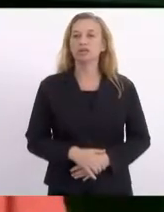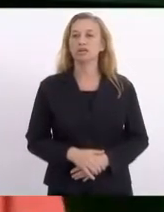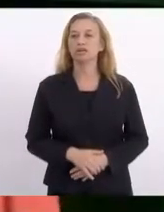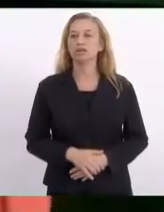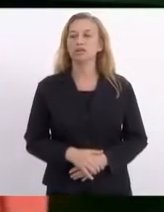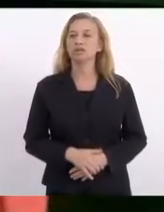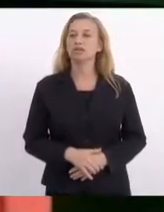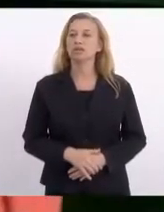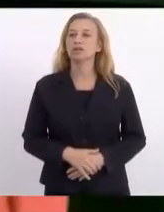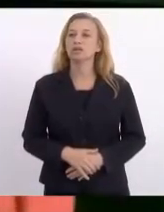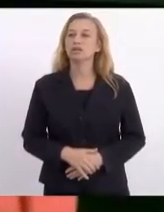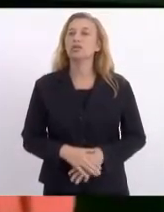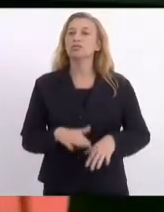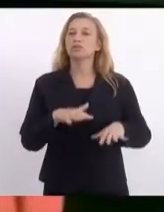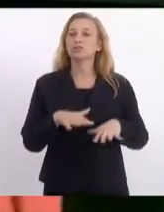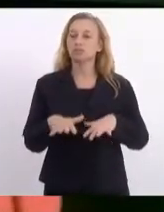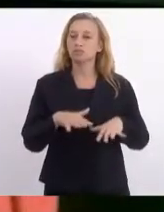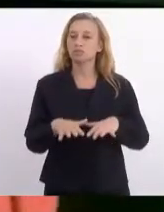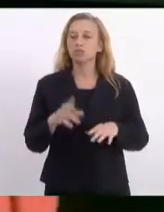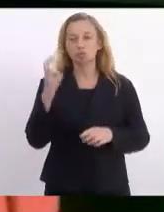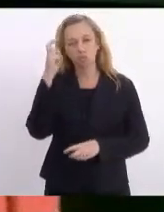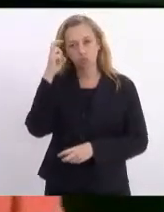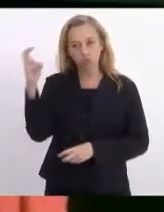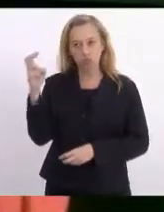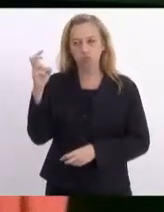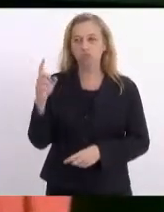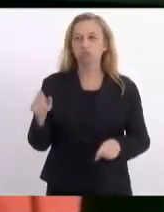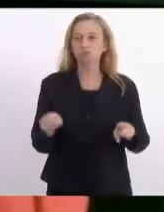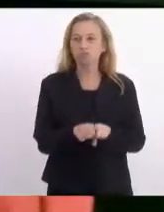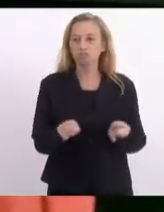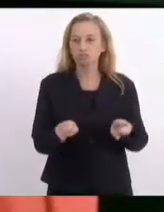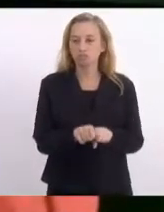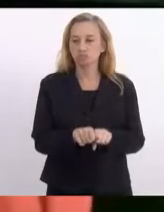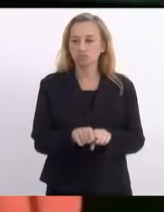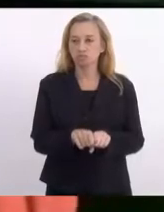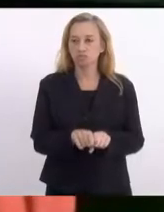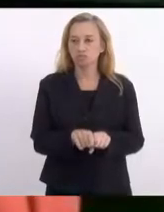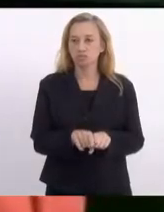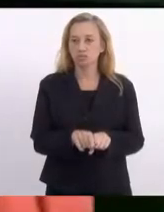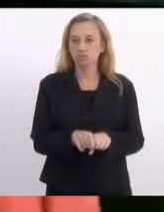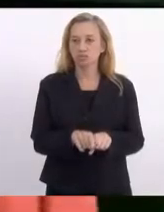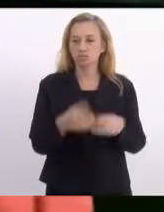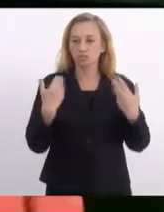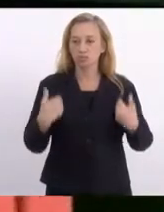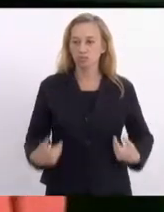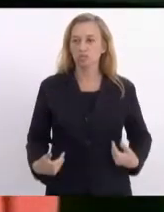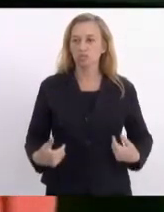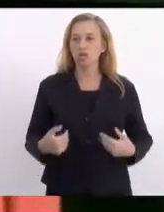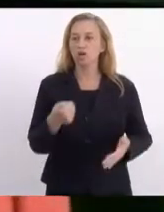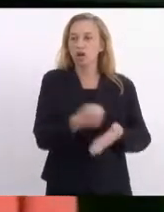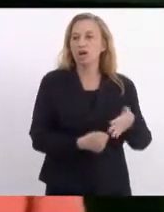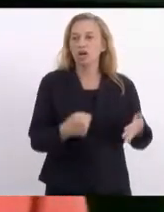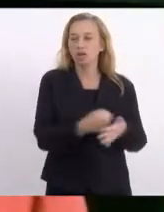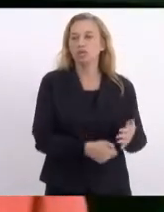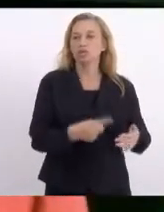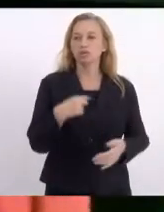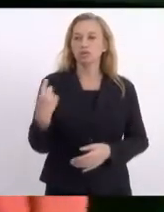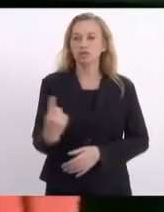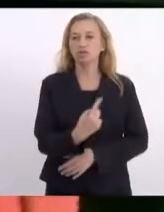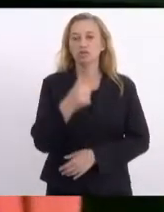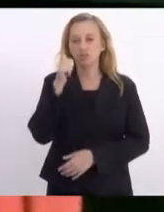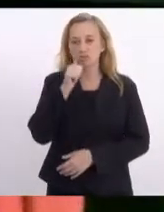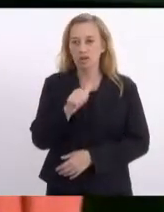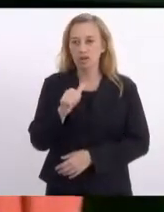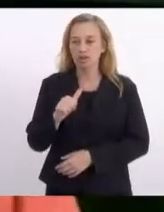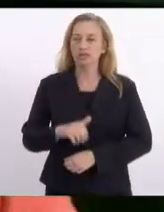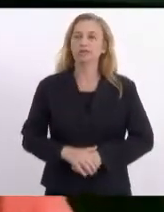da sua expressão e mobilização cultural, ela também traz no seu corpo a luta das nossas matriarcas.